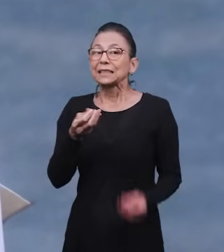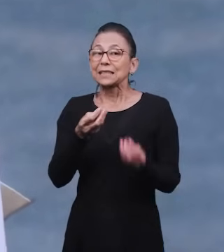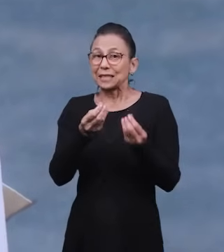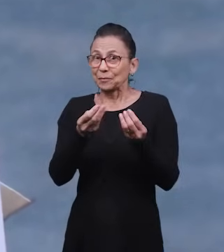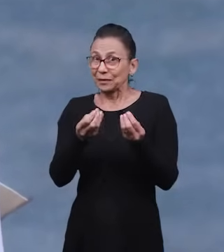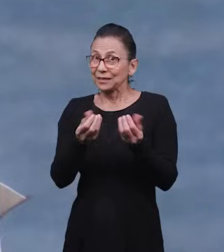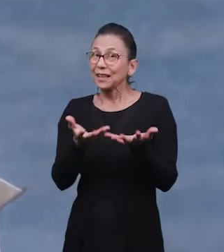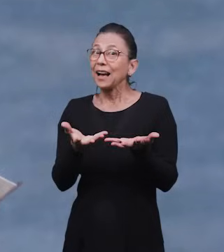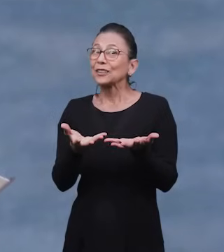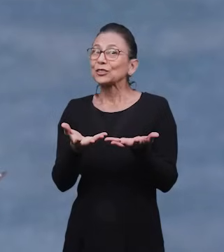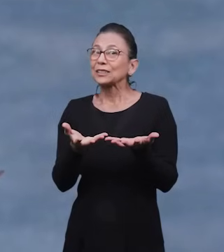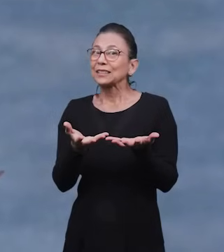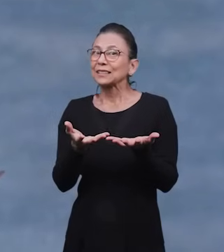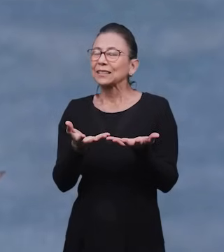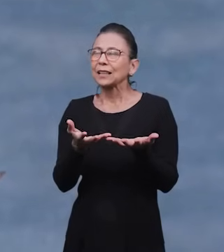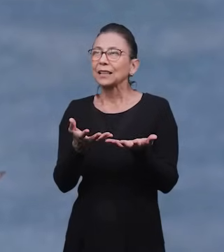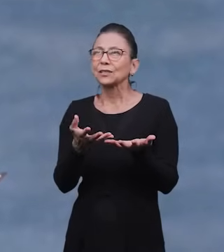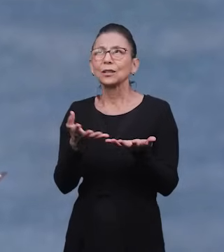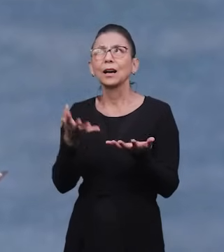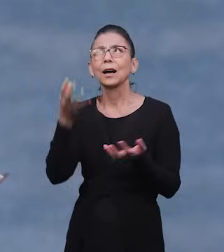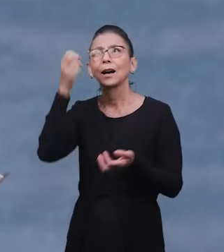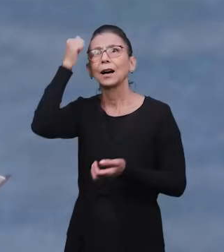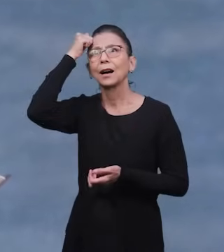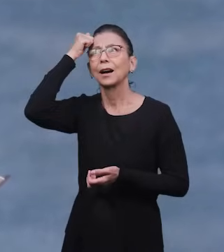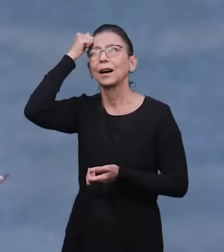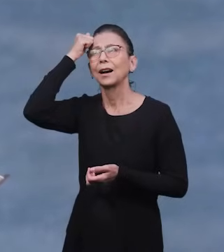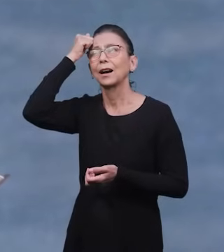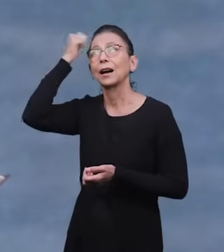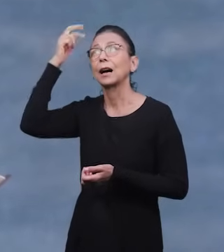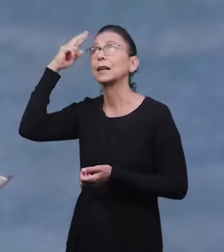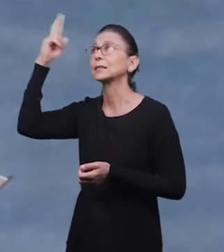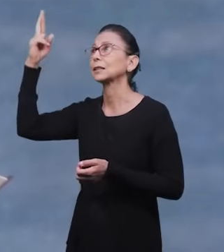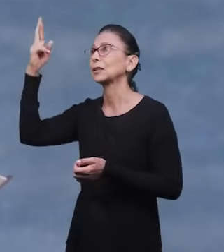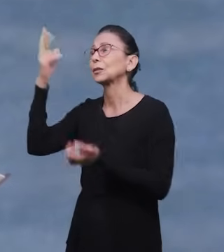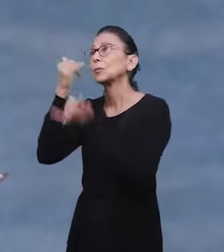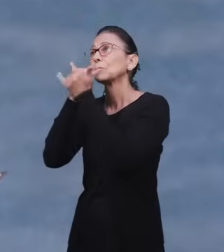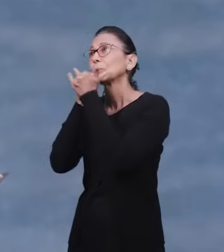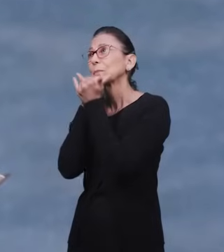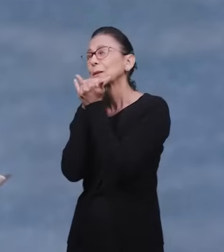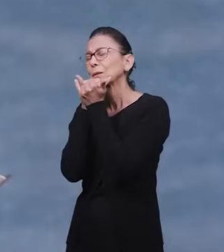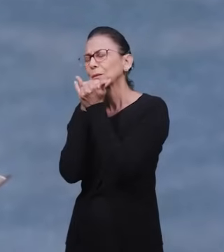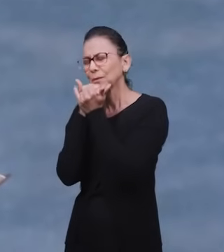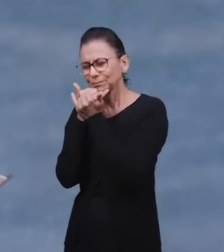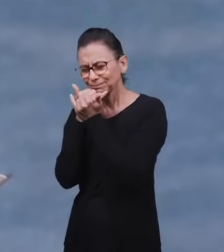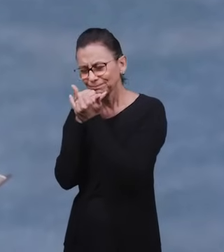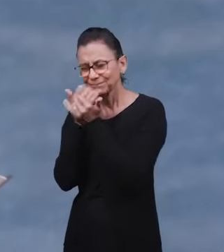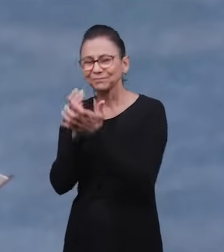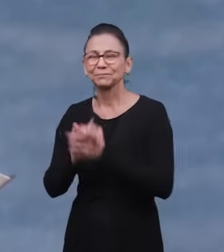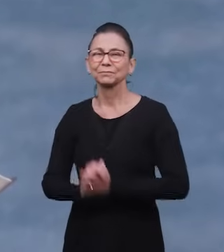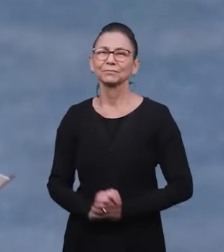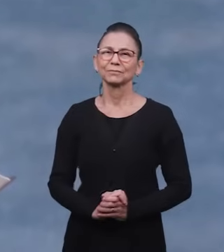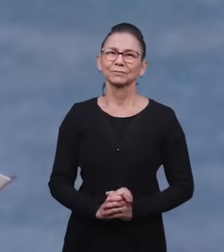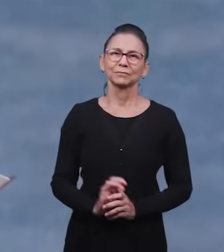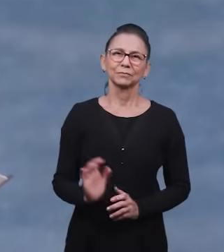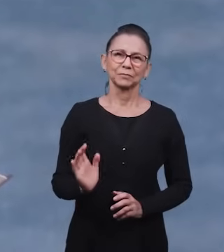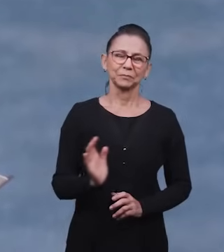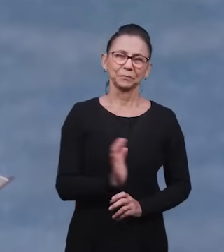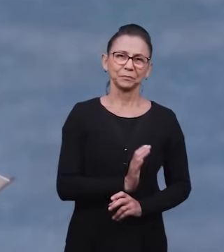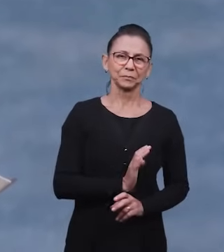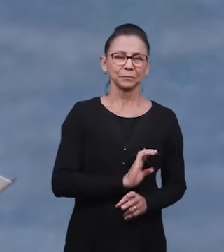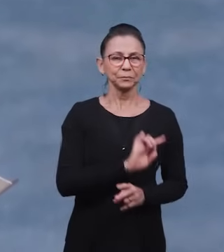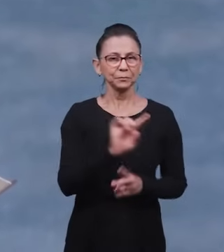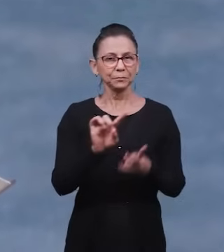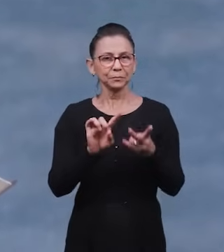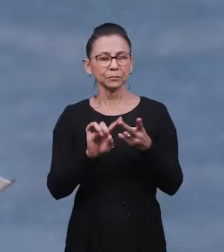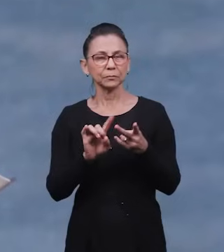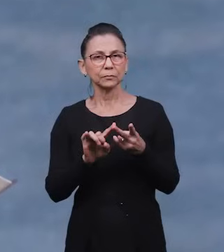traz um temor e nós vamos aos pés do Senhor e buscamos. Aí o arrependimento. Aí nós voltamos. Mas